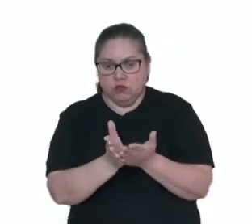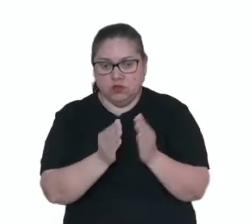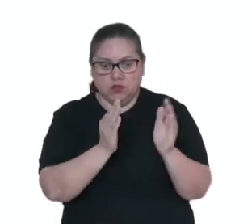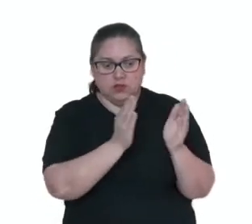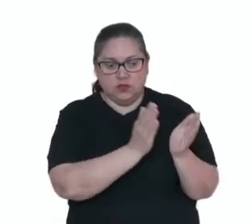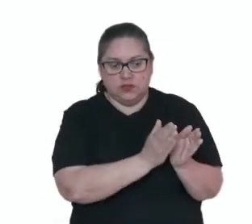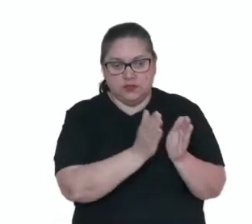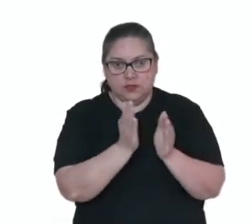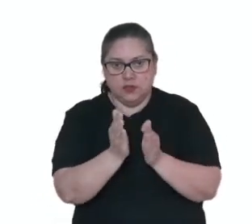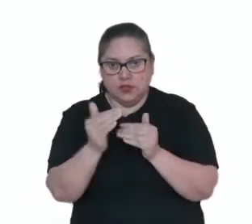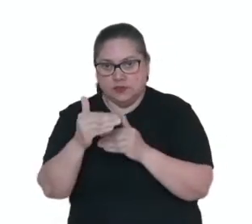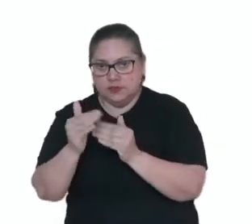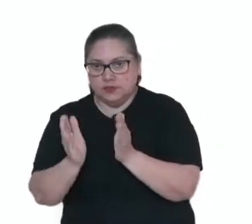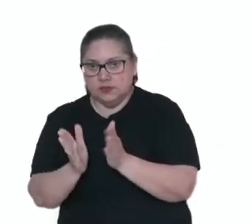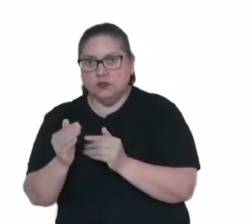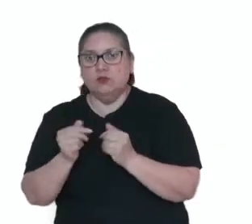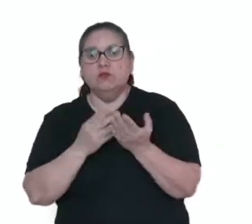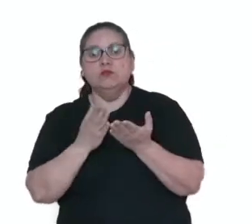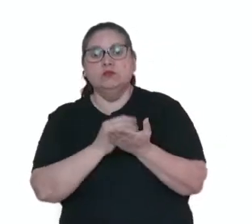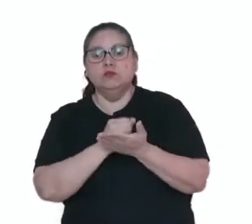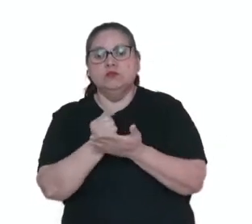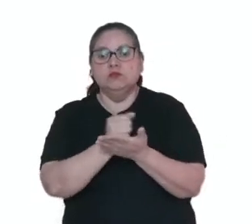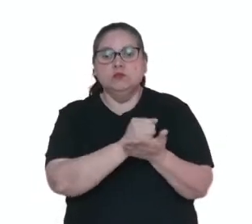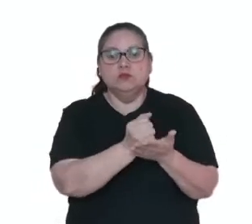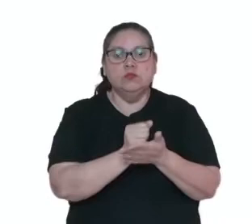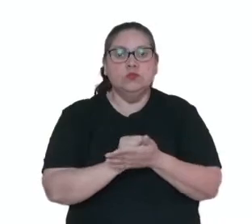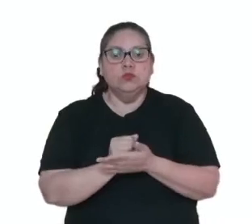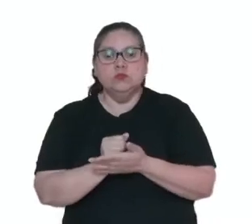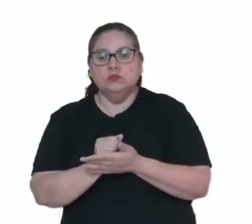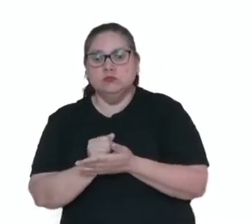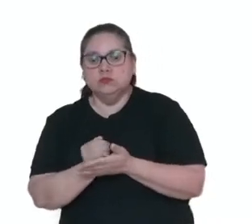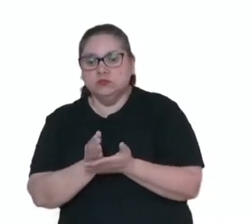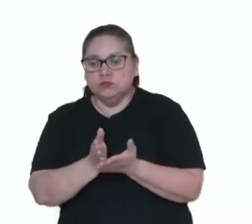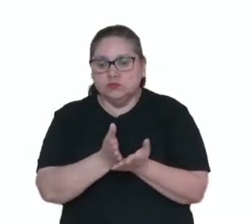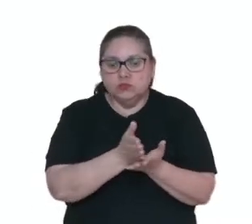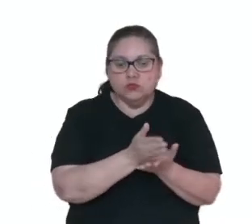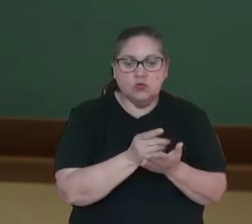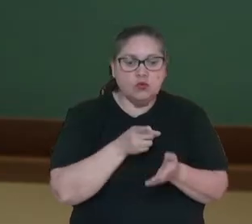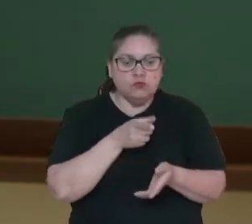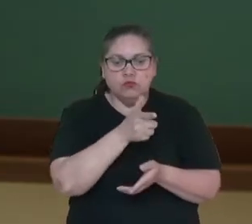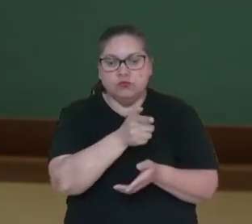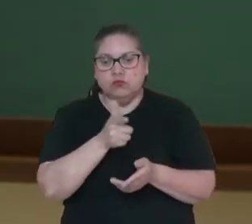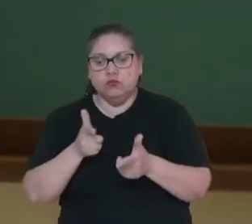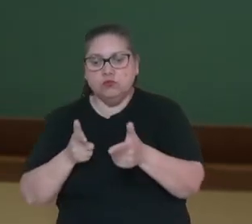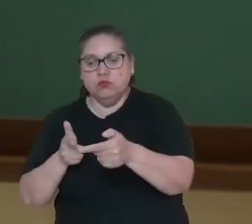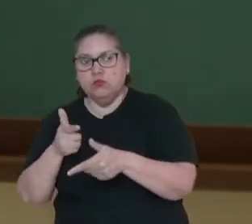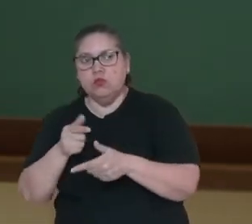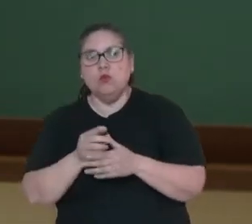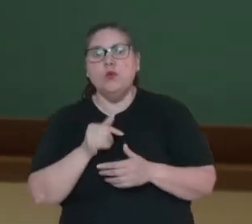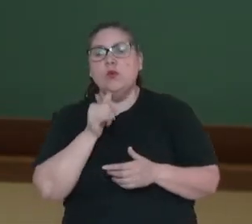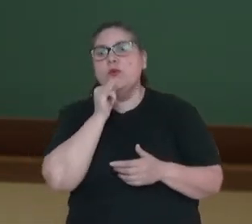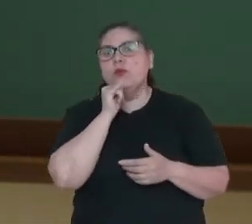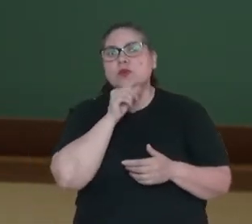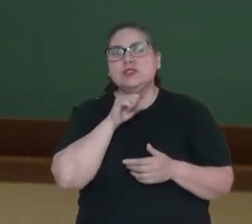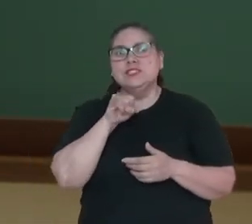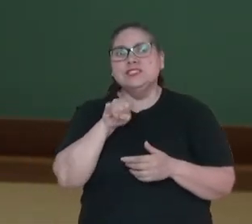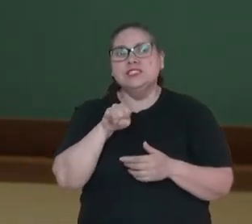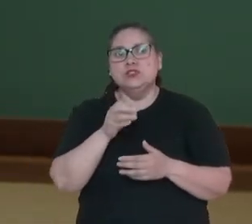casas e é essas coordenadas que vão nos orientar para os tiros. Por exemplo, se